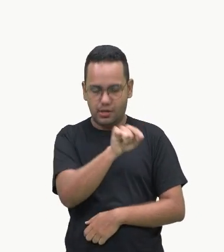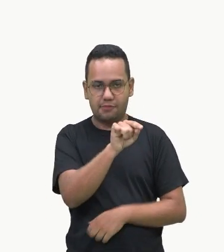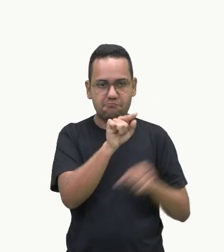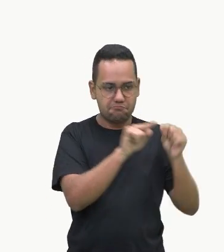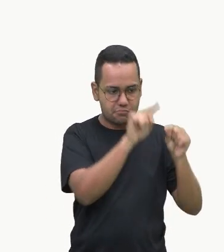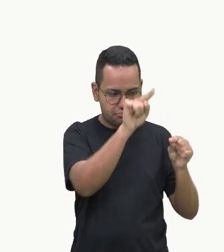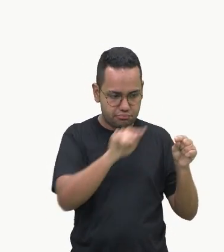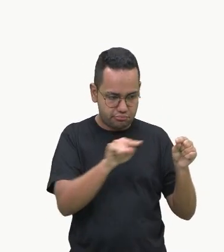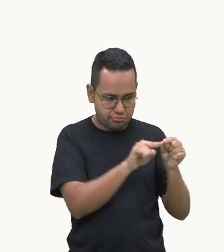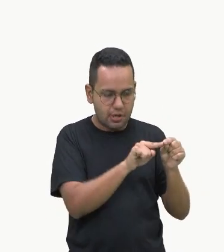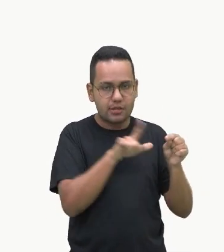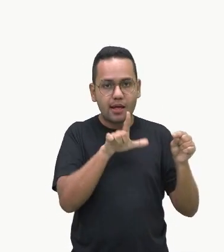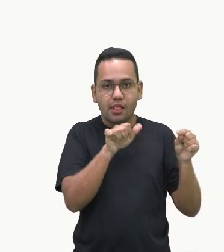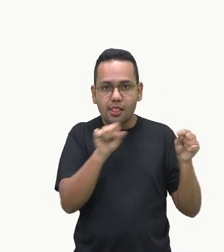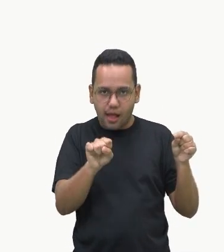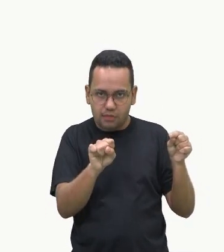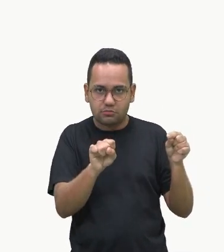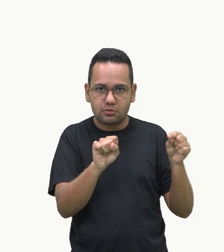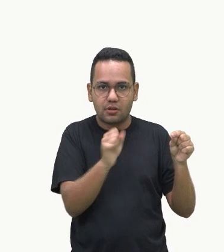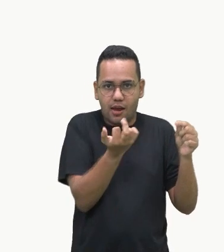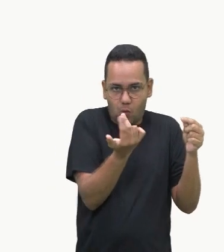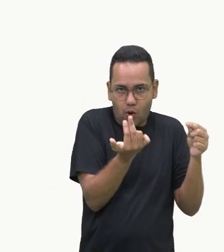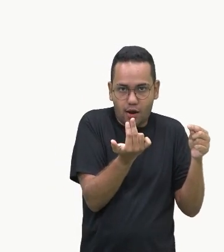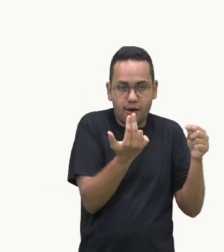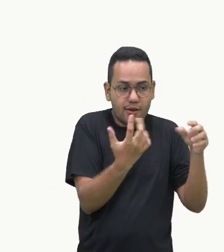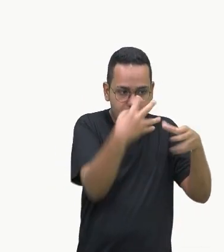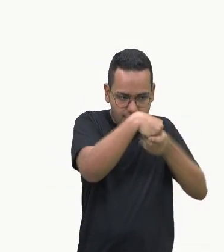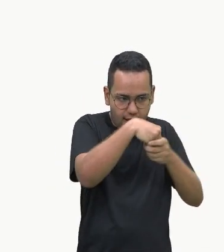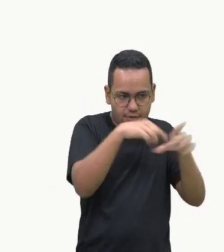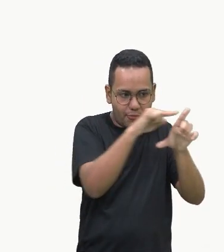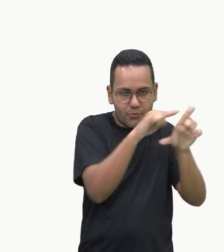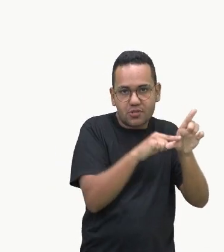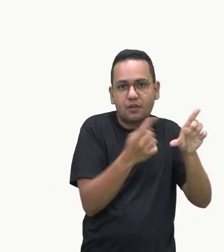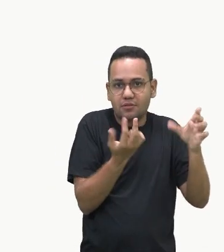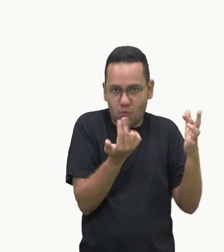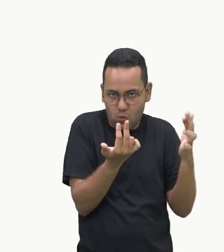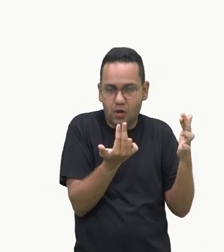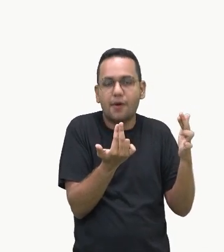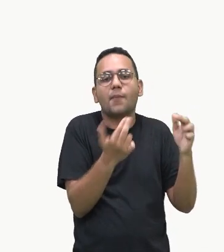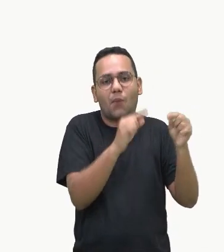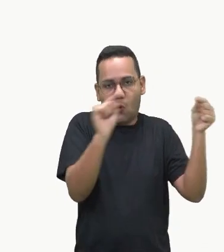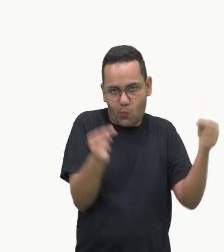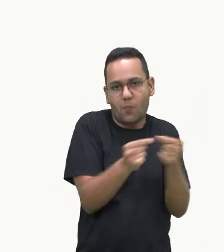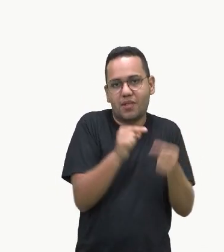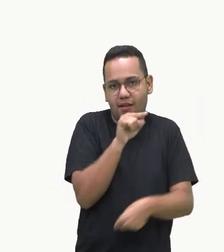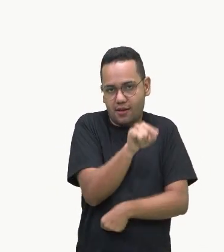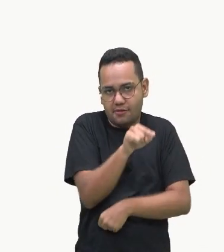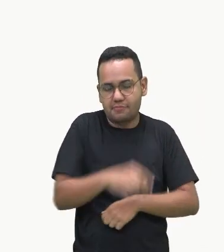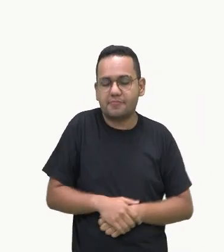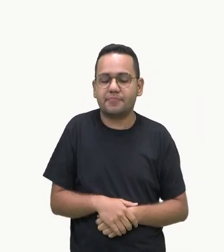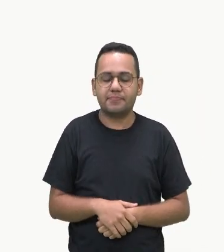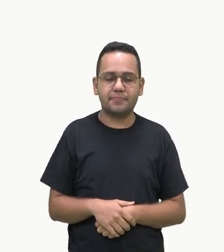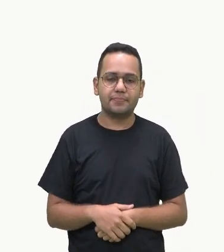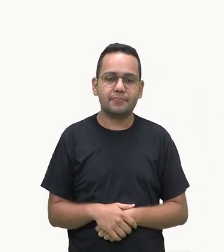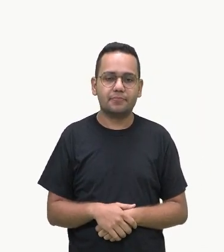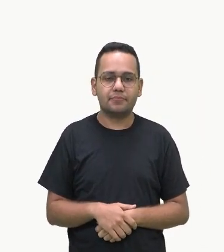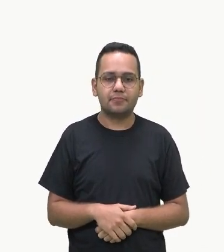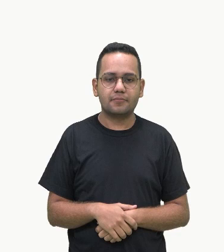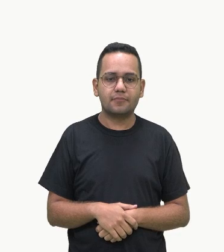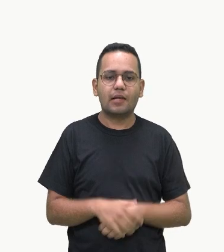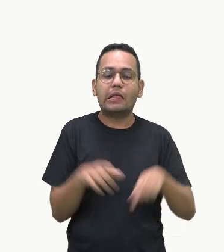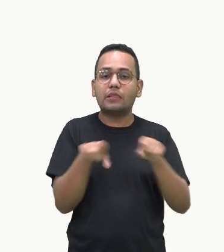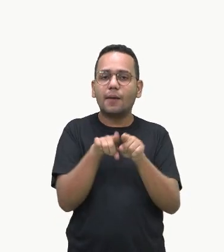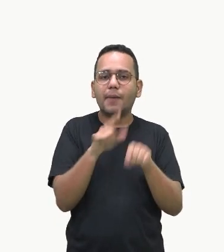iguais e os ângulos também, ele é considerado um polígono regular. A mesma situação no